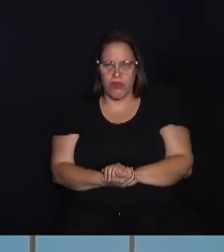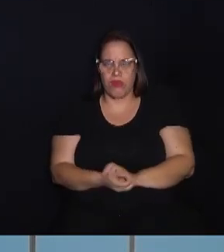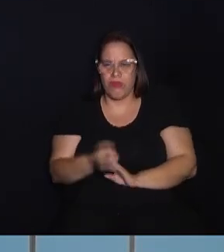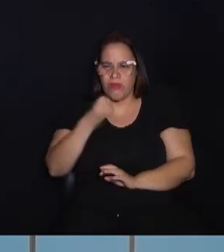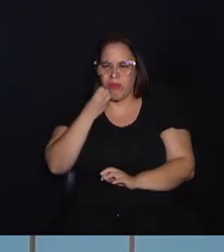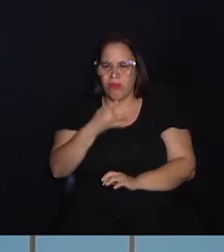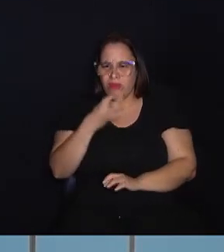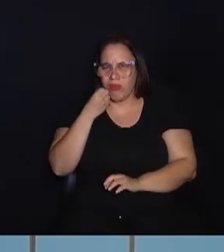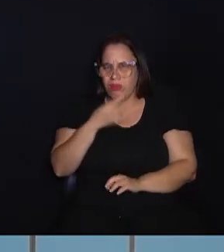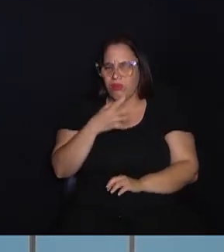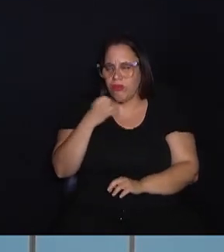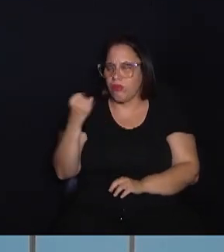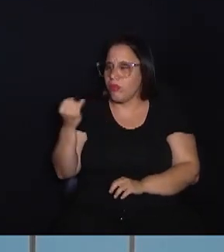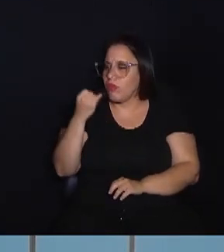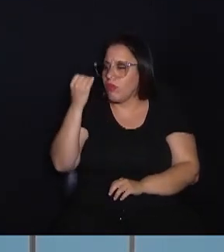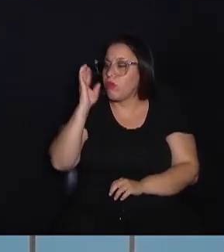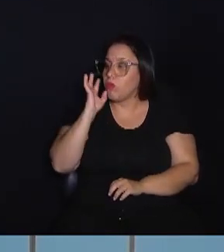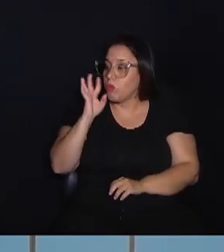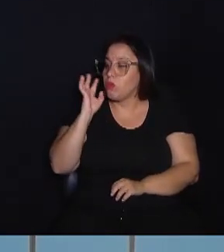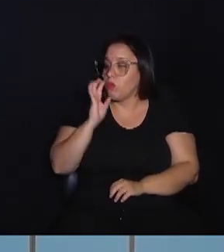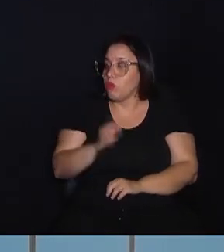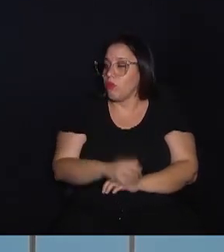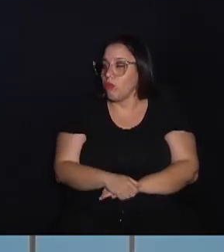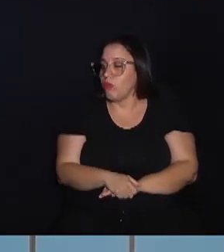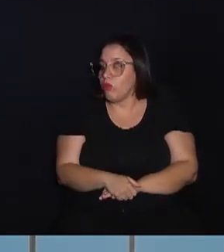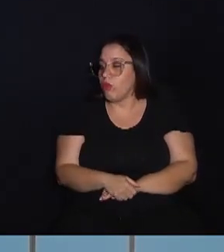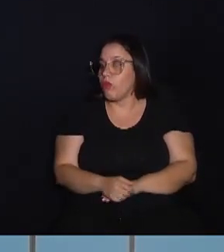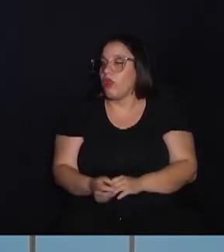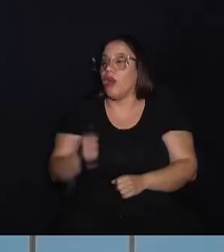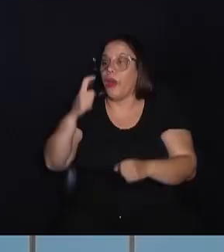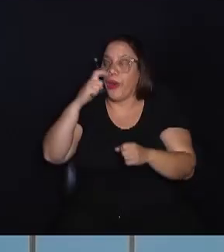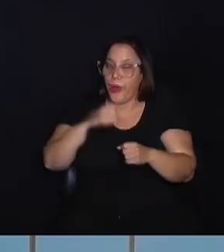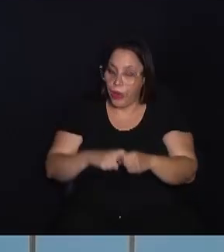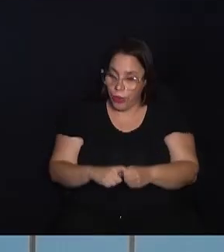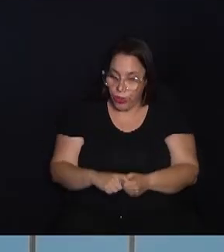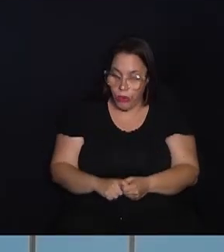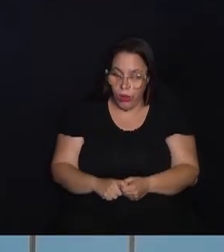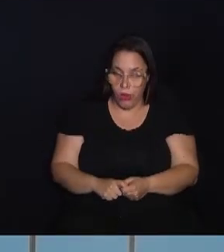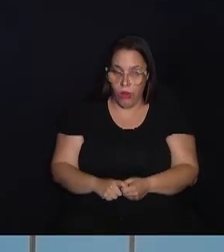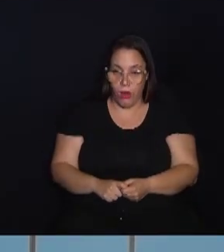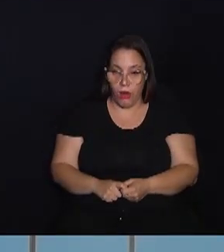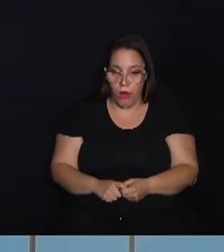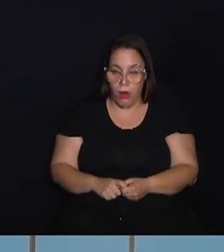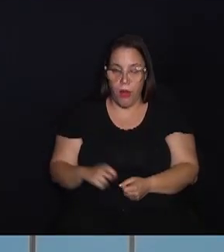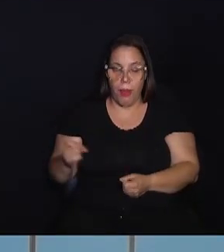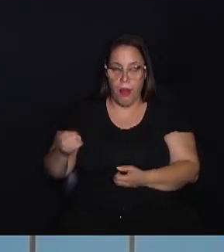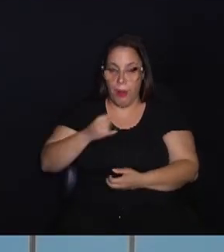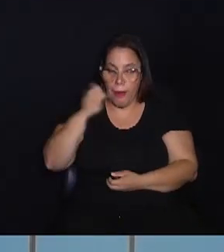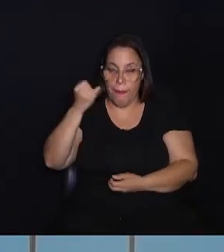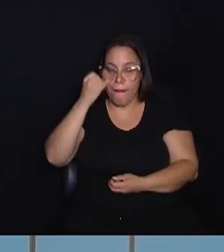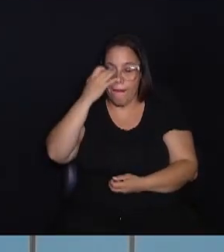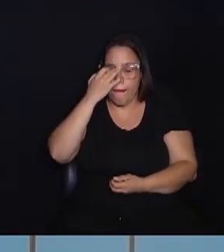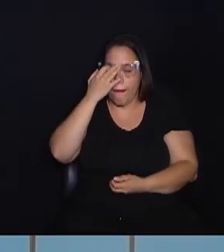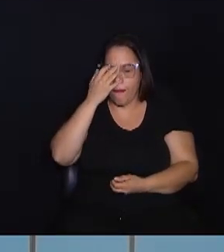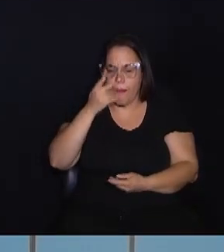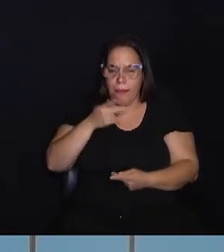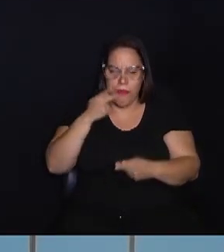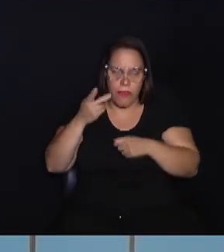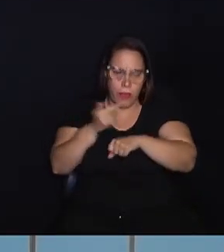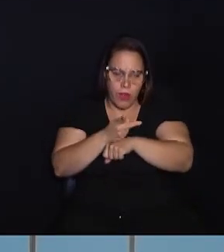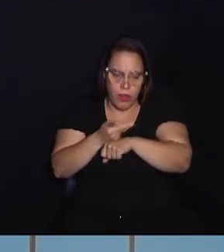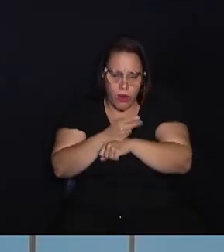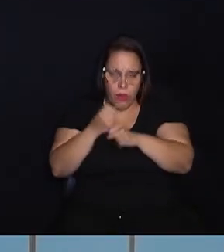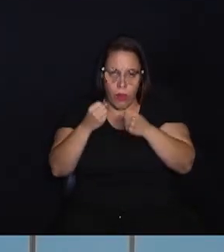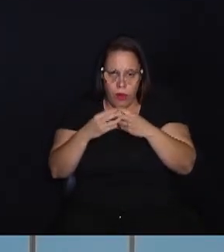muito interessante, né? E volto a falar, é importante a gente buscar a